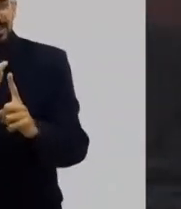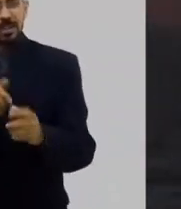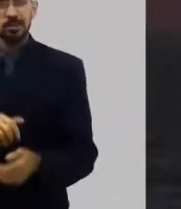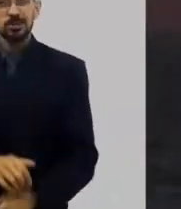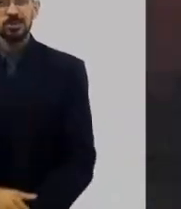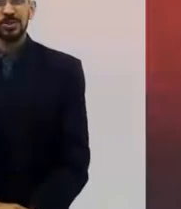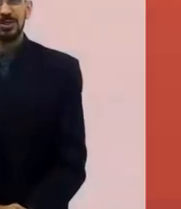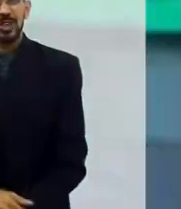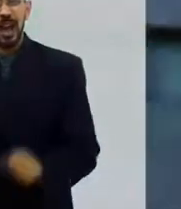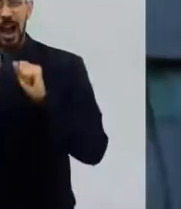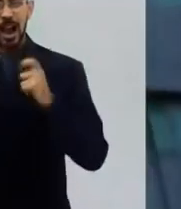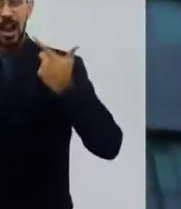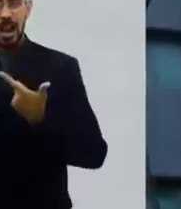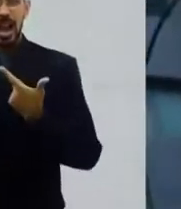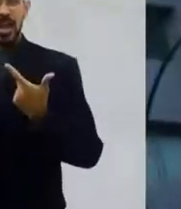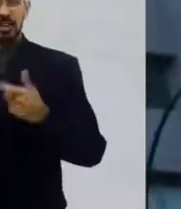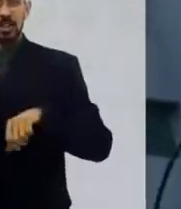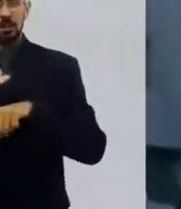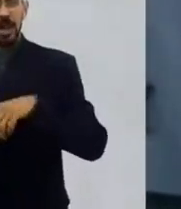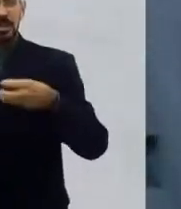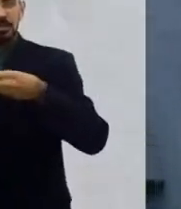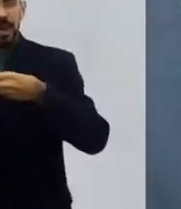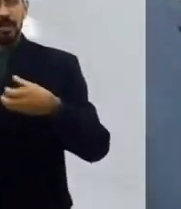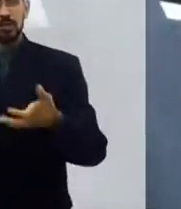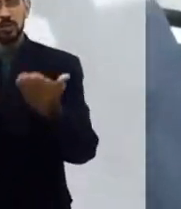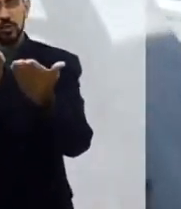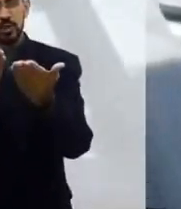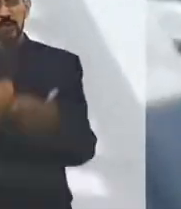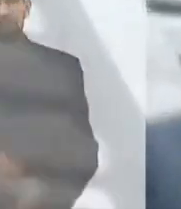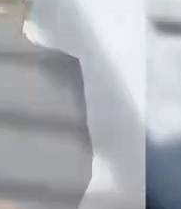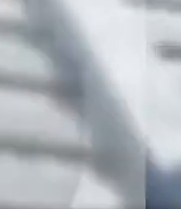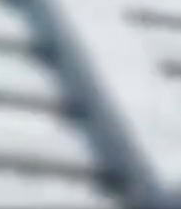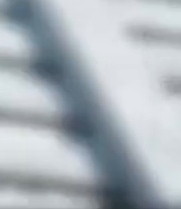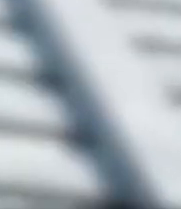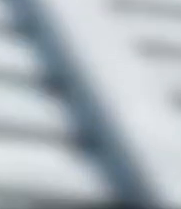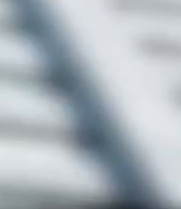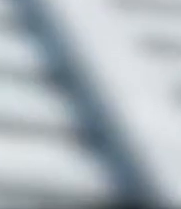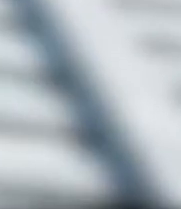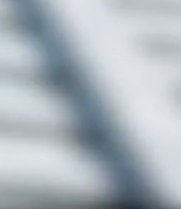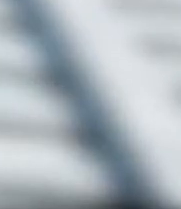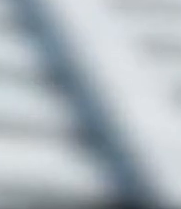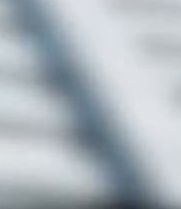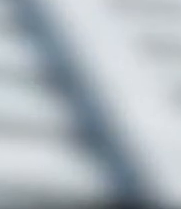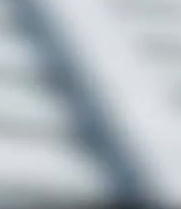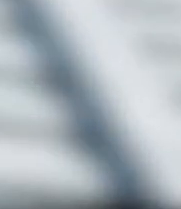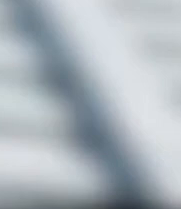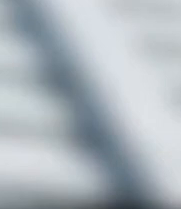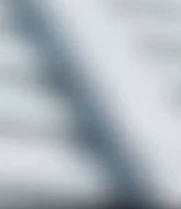merece. Alerj, mais perto de você.